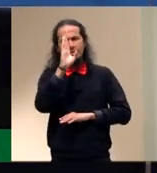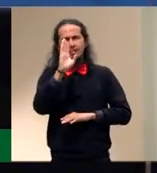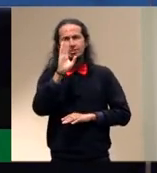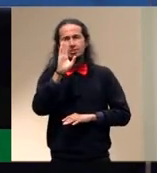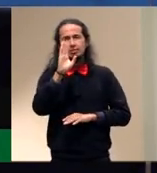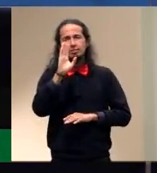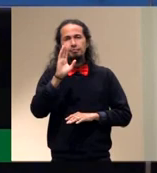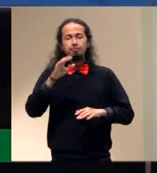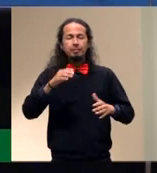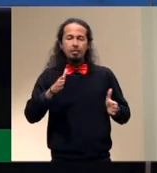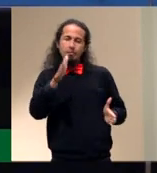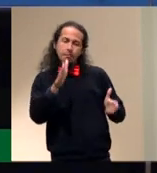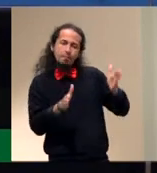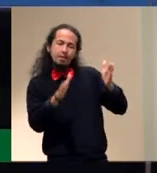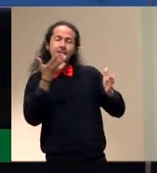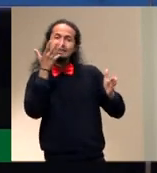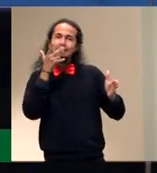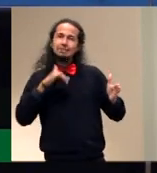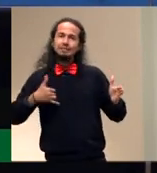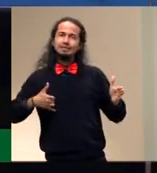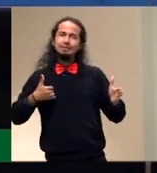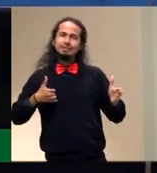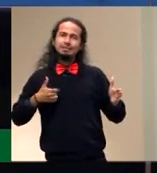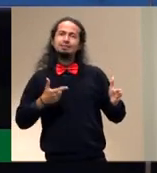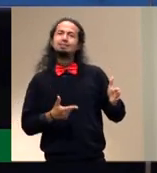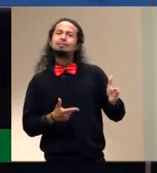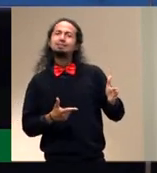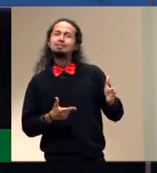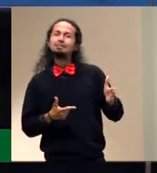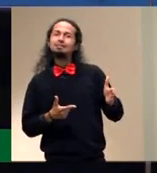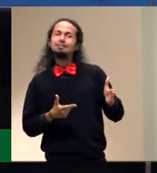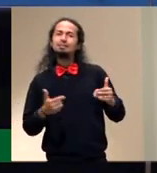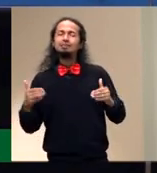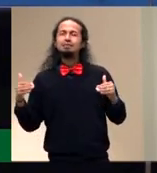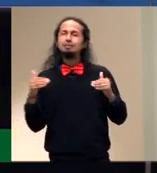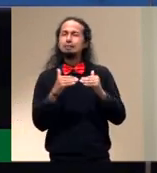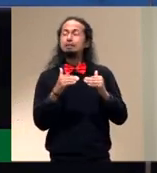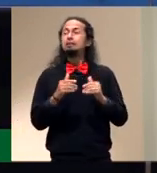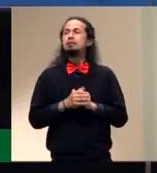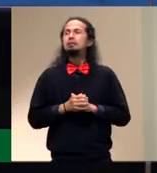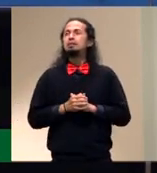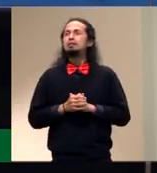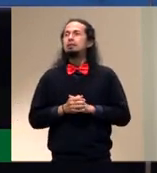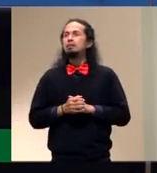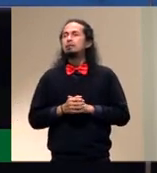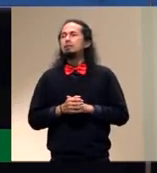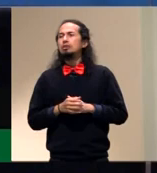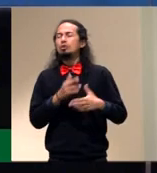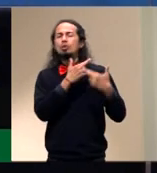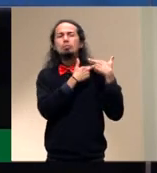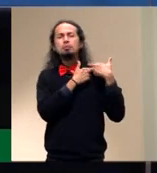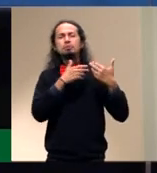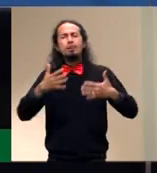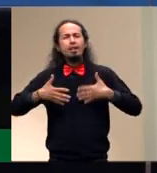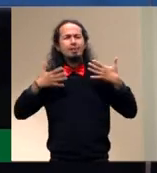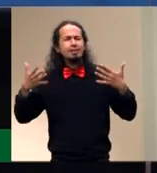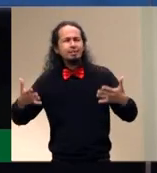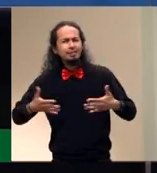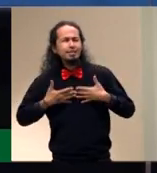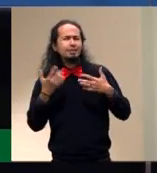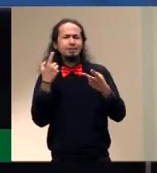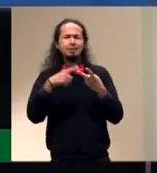Eu diria que um compromisso assim, com alegria, com o aconchego, com o